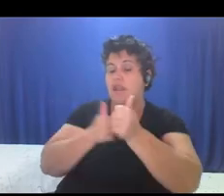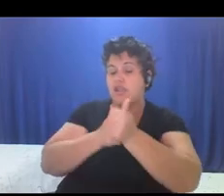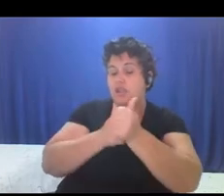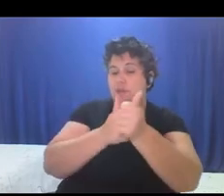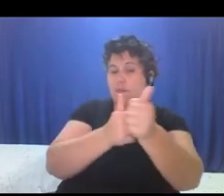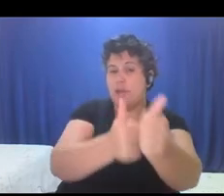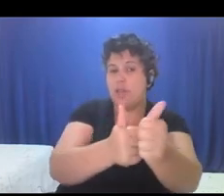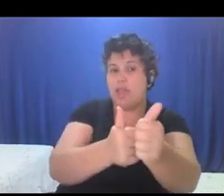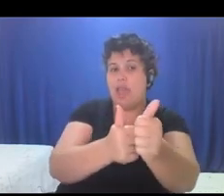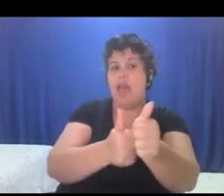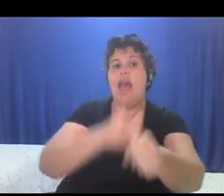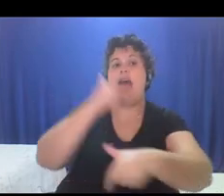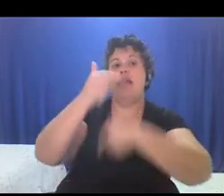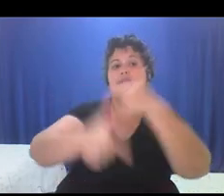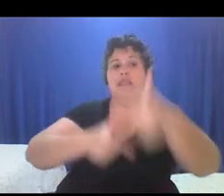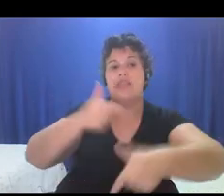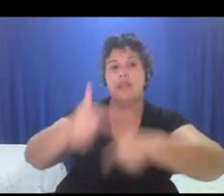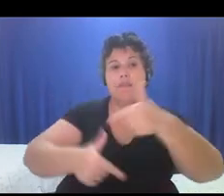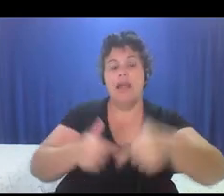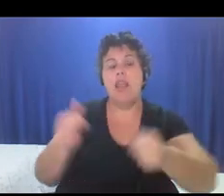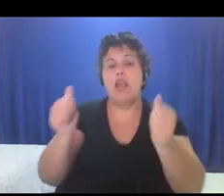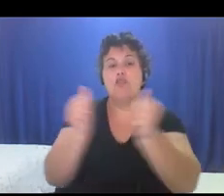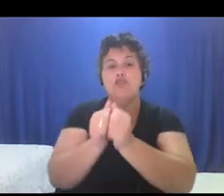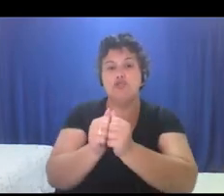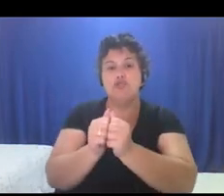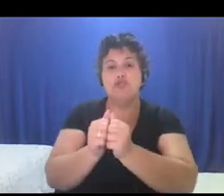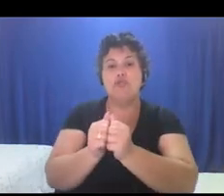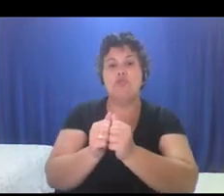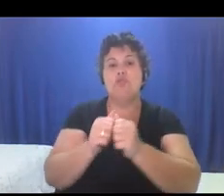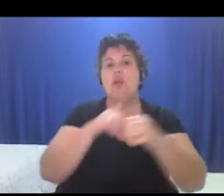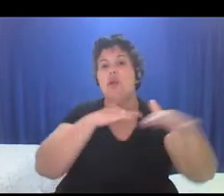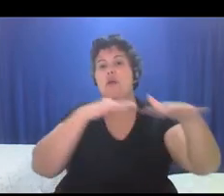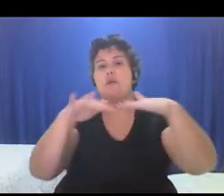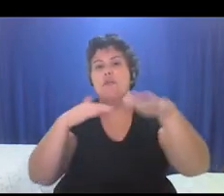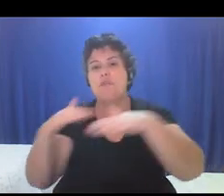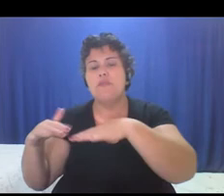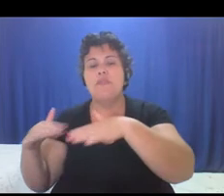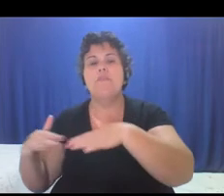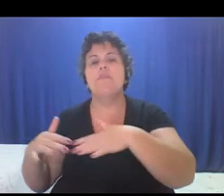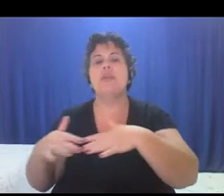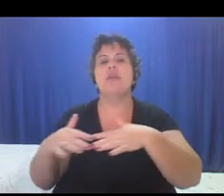junto com você em toda a sua trilha, em toda a trajetória, esses movimentos que o Ivan falou,